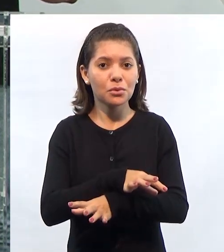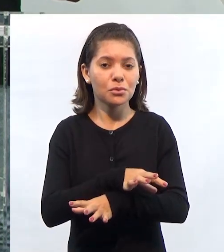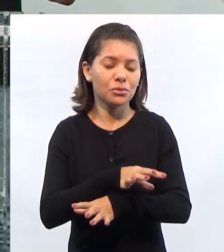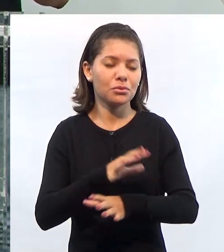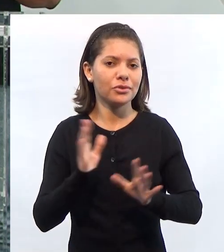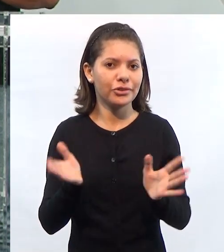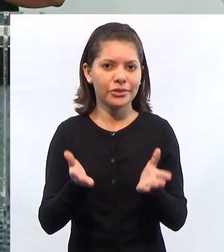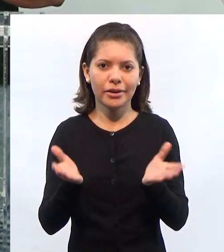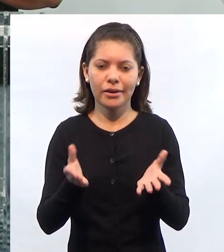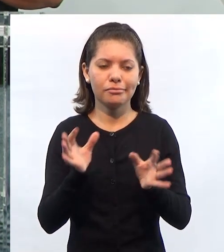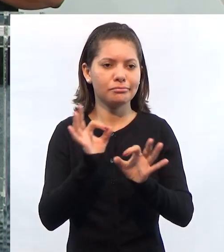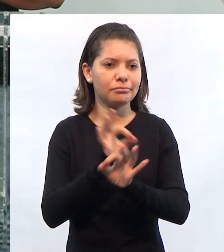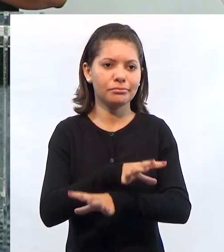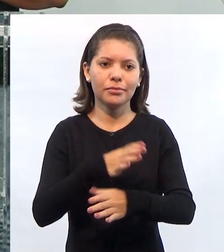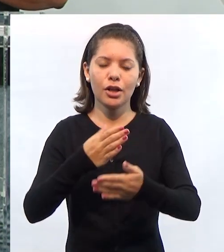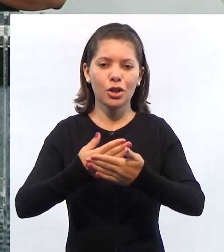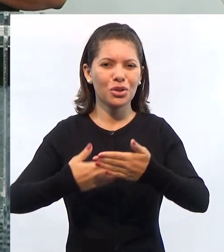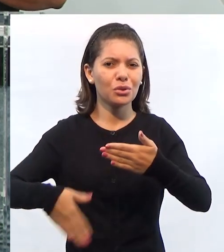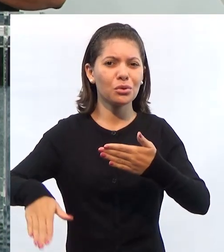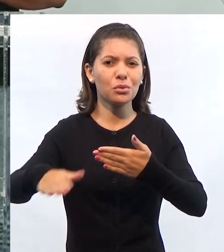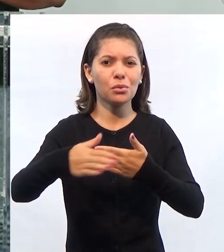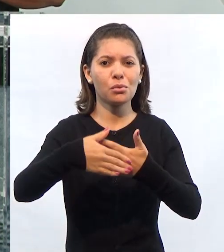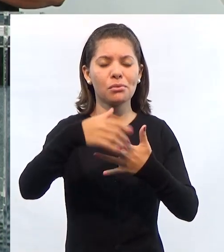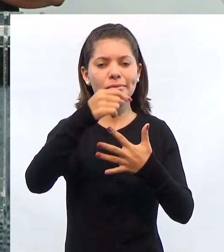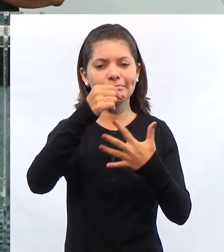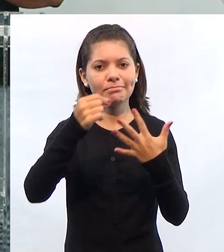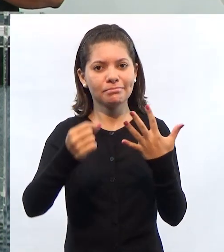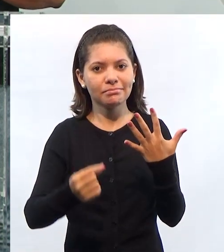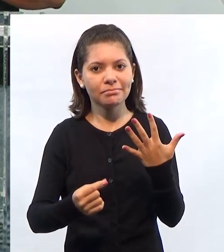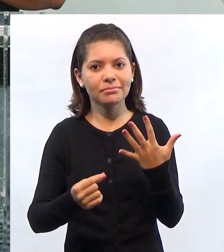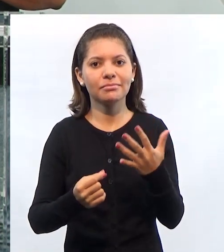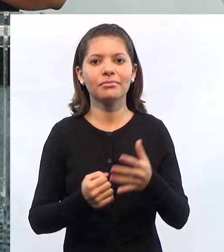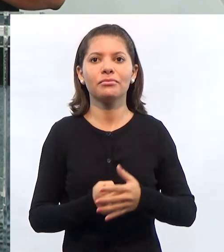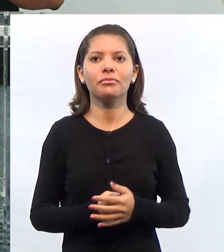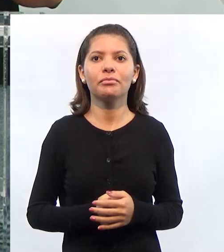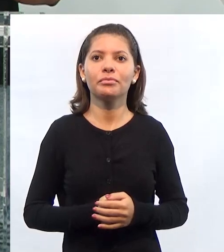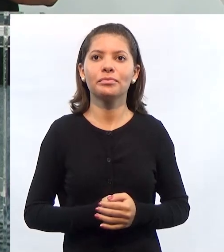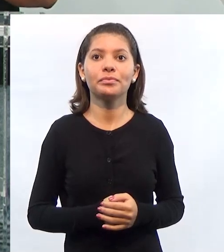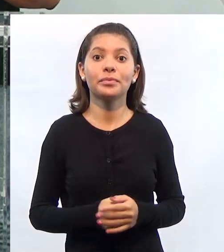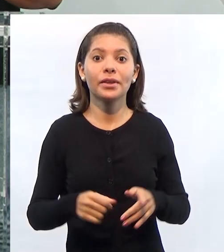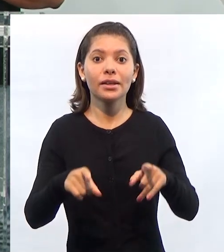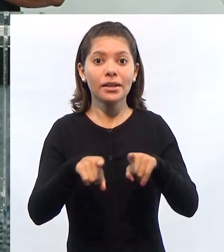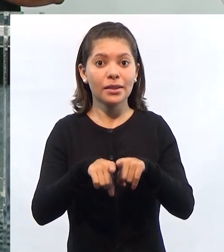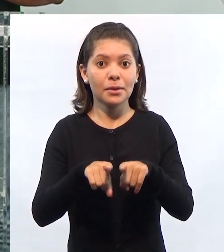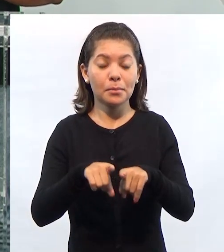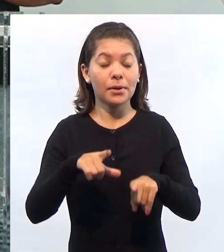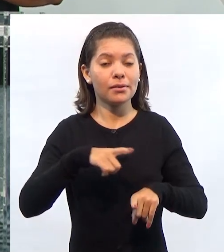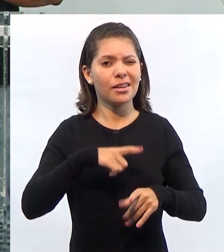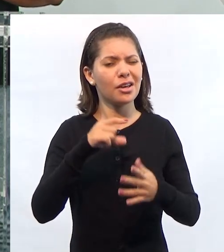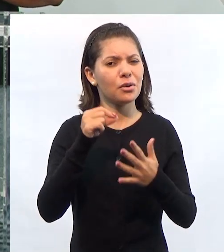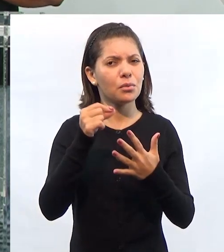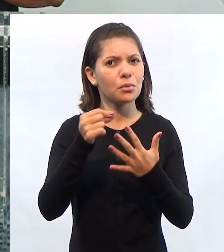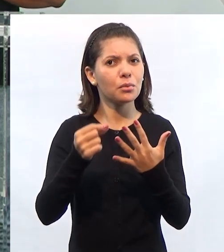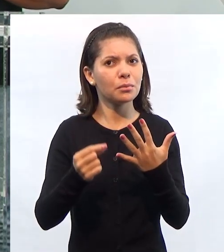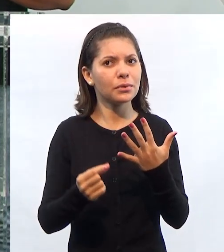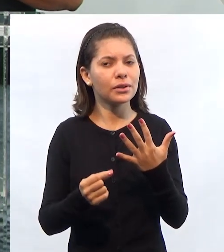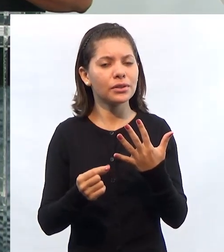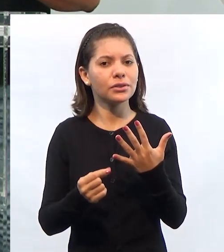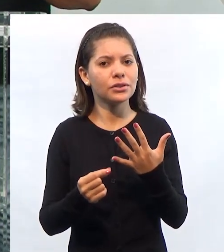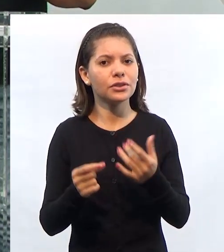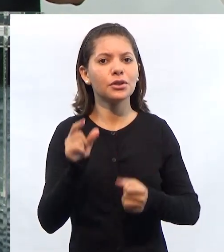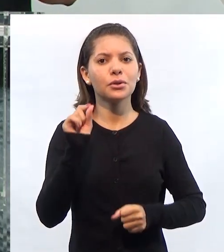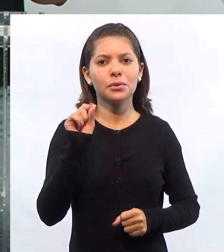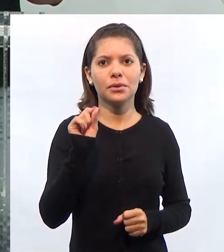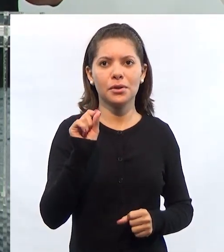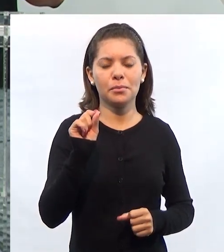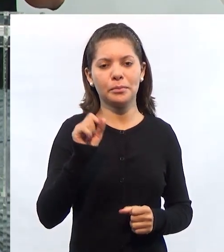aqueles produtos que já terminaram todas as etapas de produção, mas também podemos ter um componente. Componente